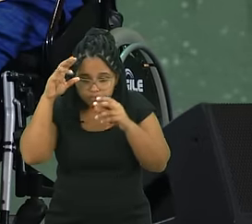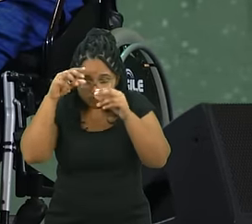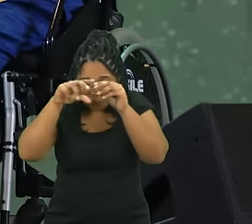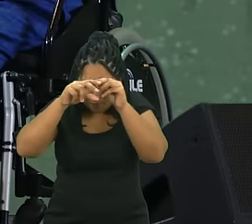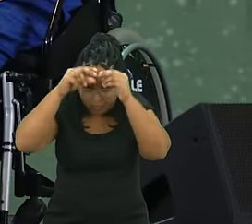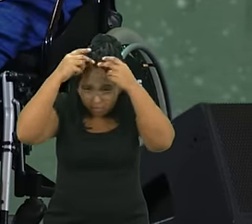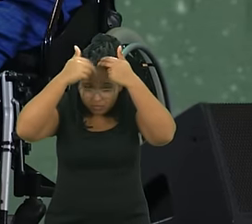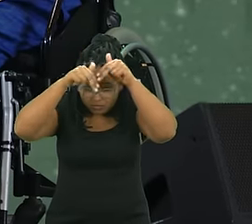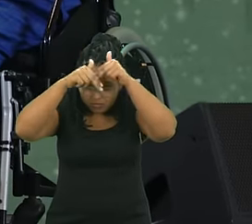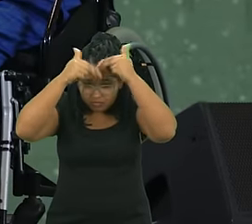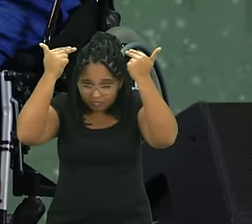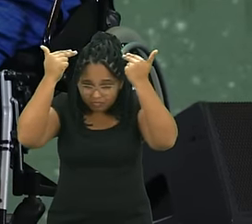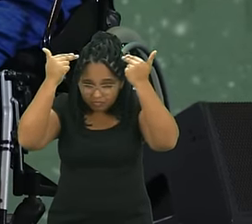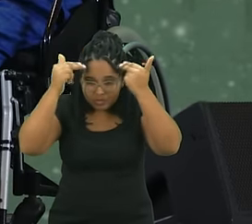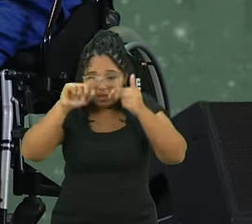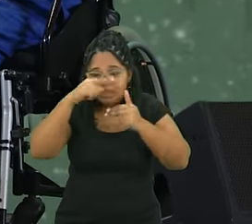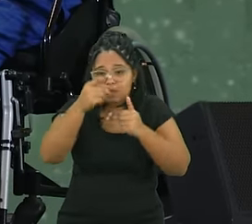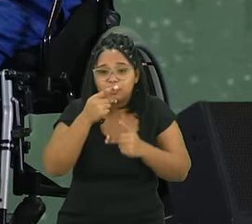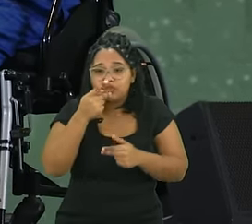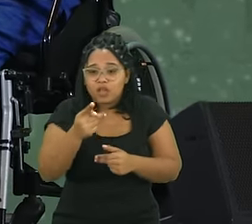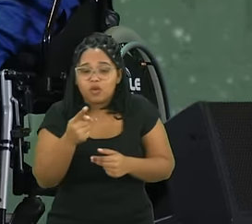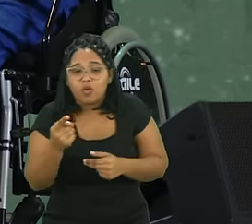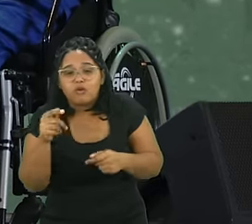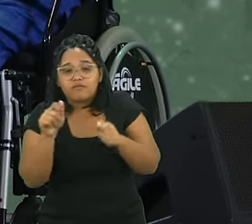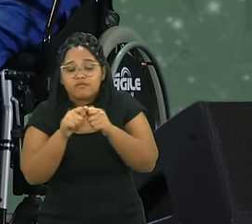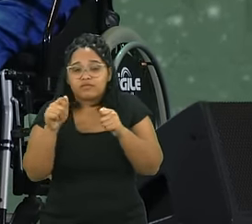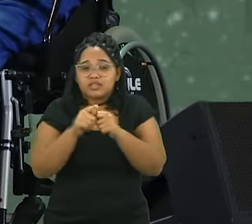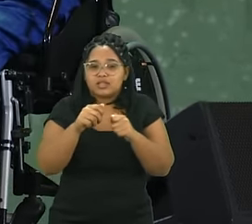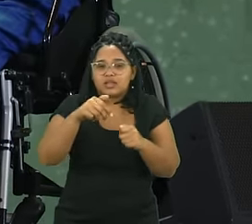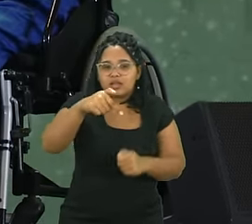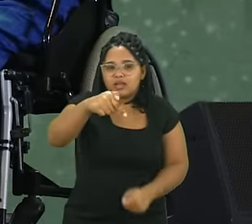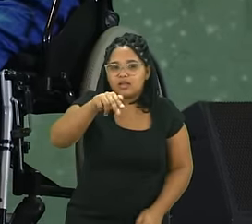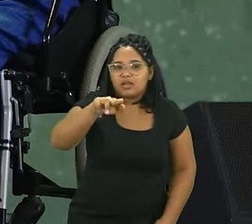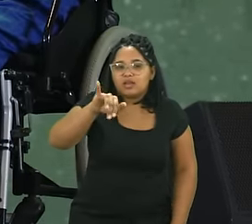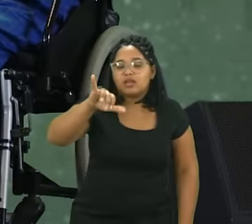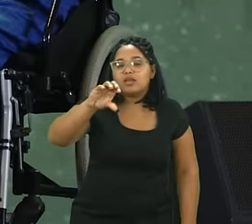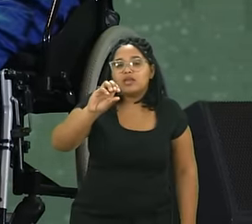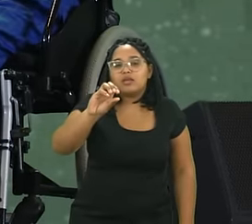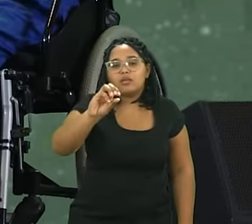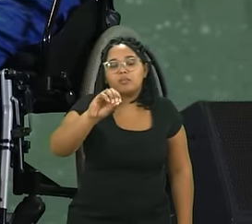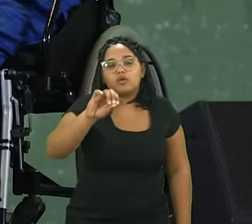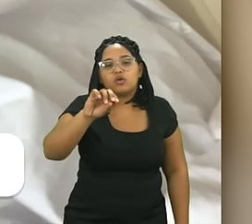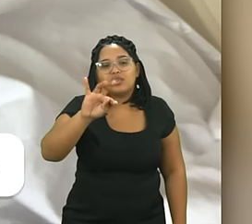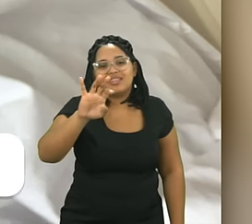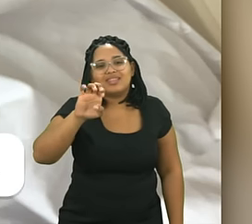olha, vamos fazer a quimioterapia. A segunda foto é da quimioterapia que começa.